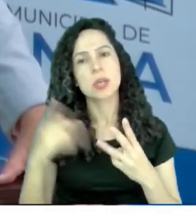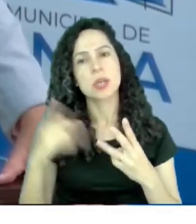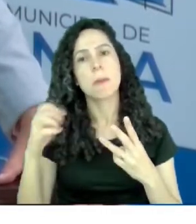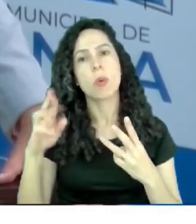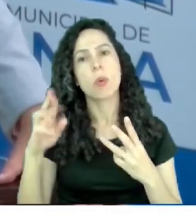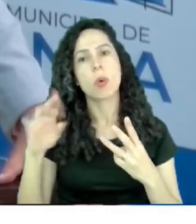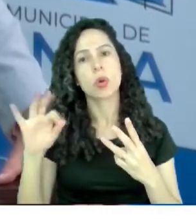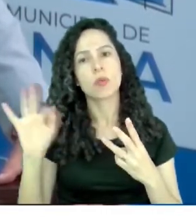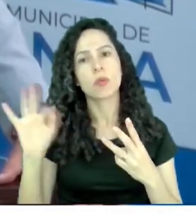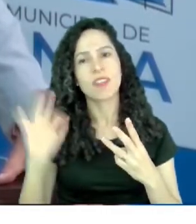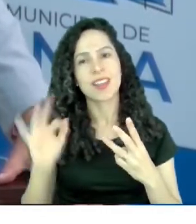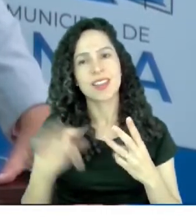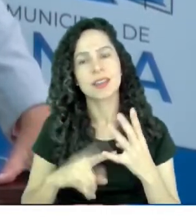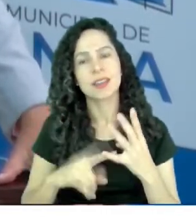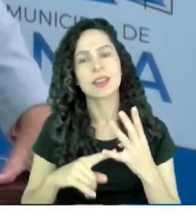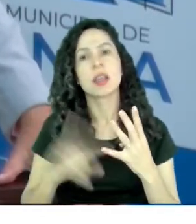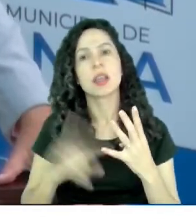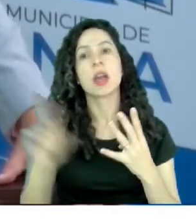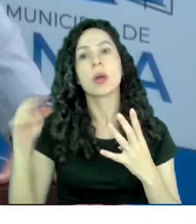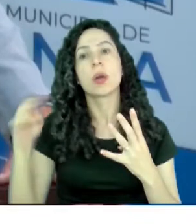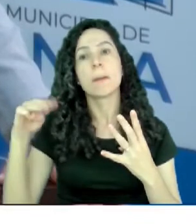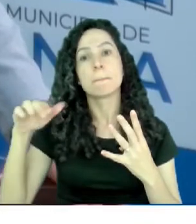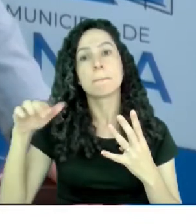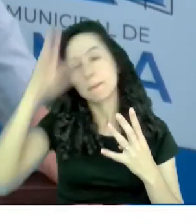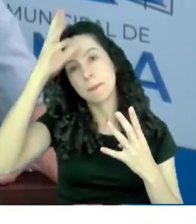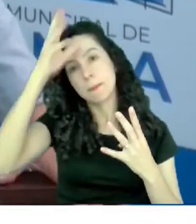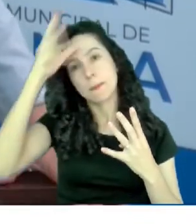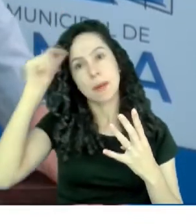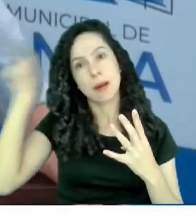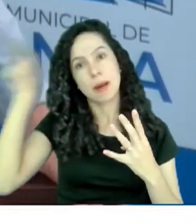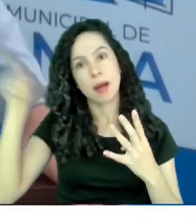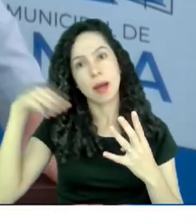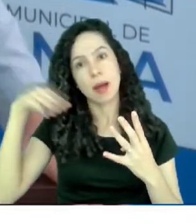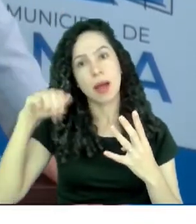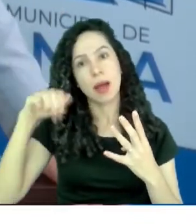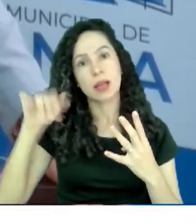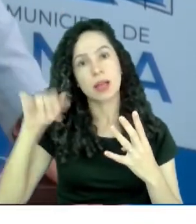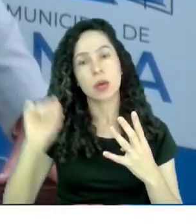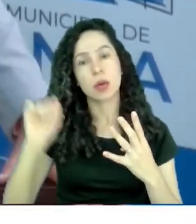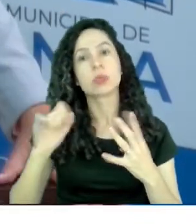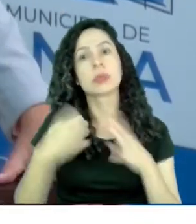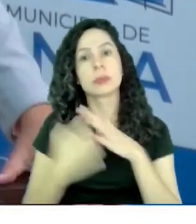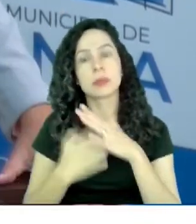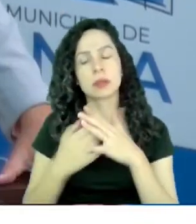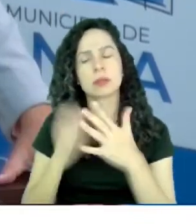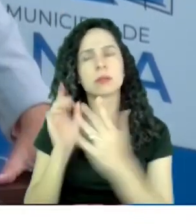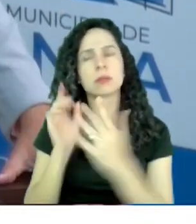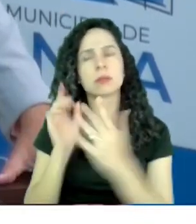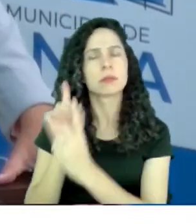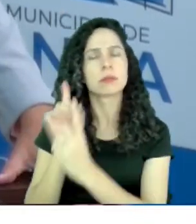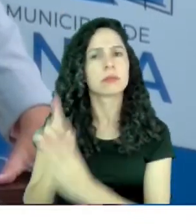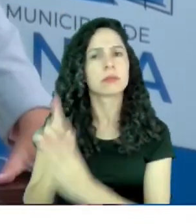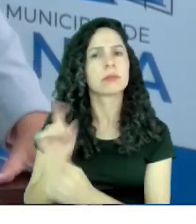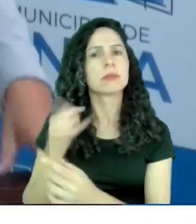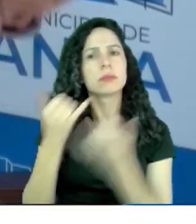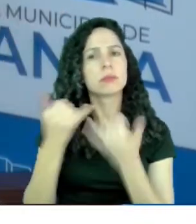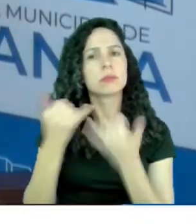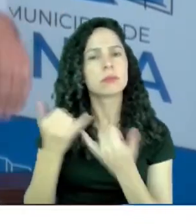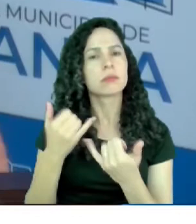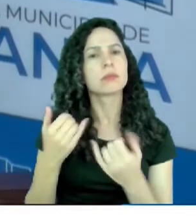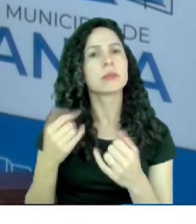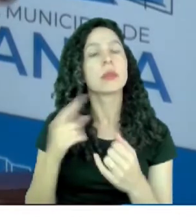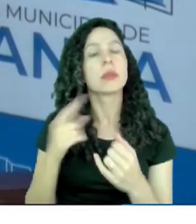uma empresa que fez em Manaus, e até quando eu mostrei para minha